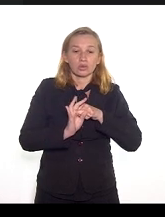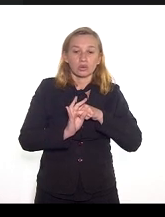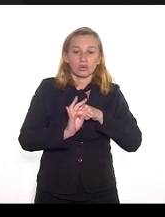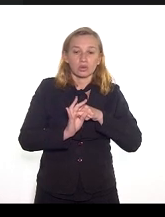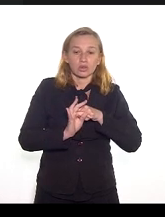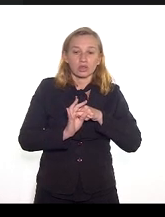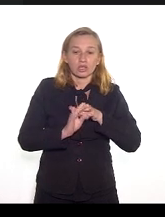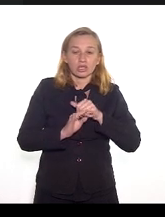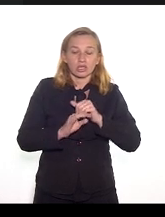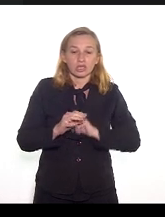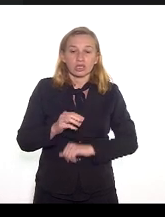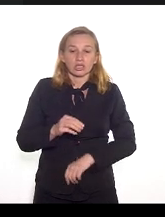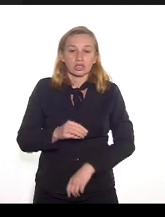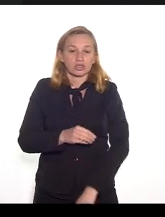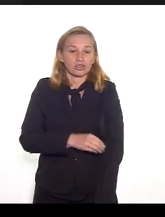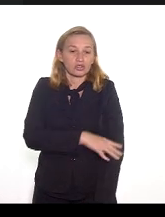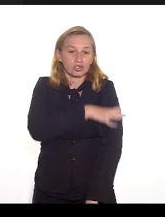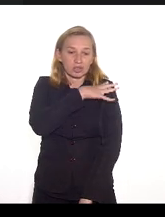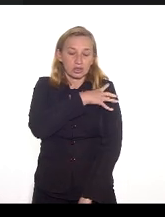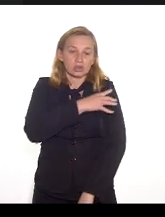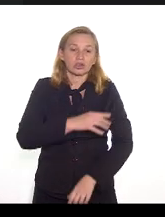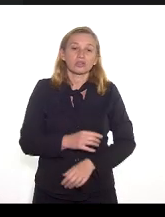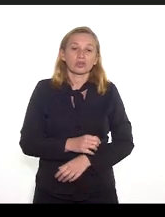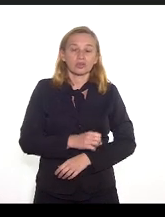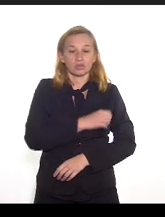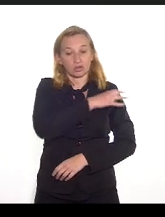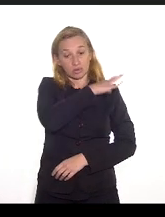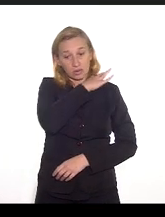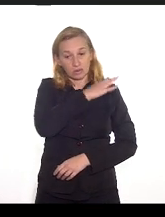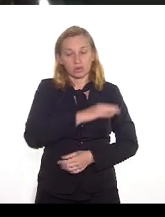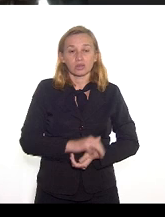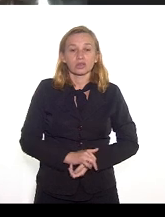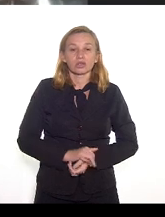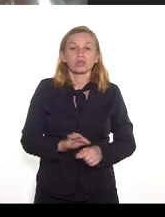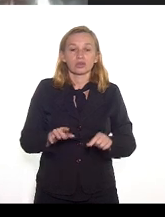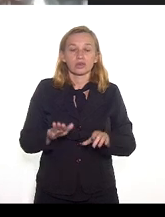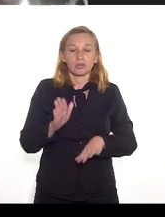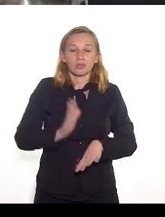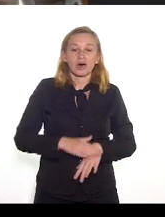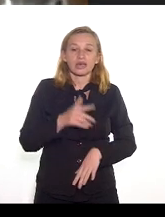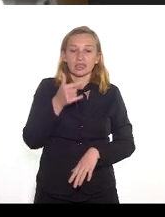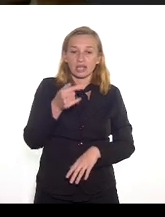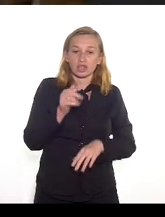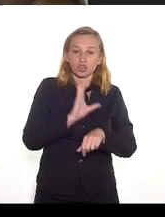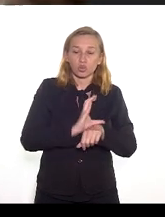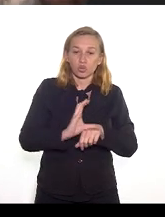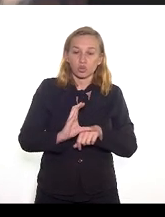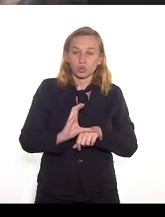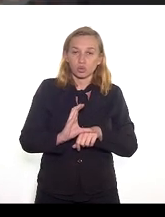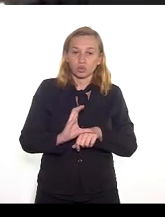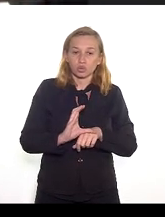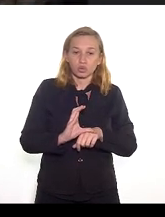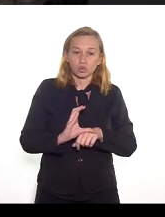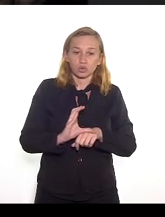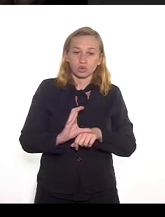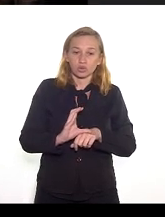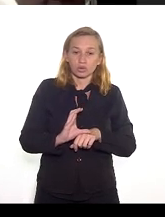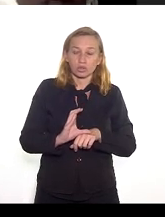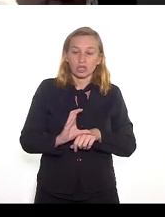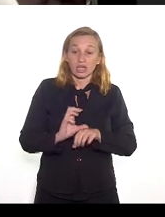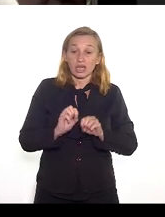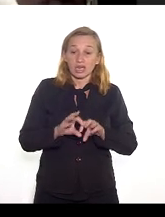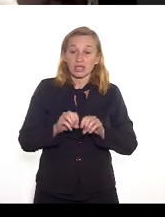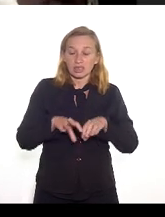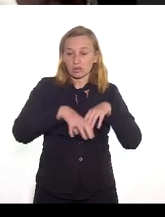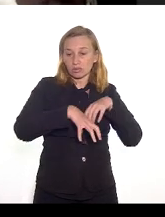nível médio, né, espalhados nos 8 campi, e mais 7 cursos por ensino à distância,